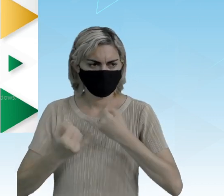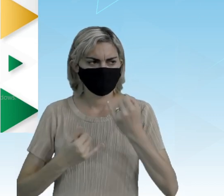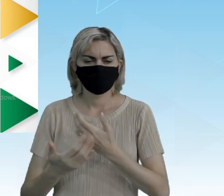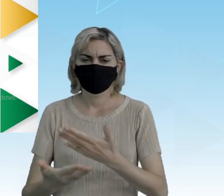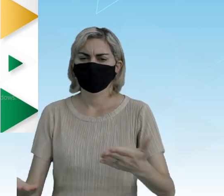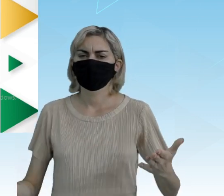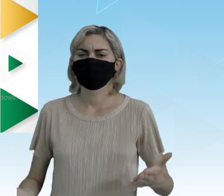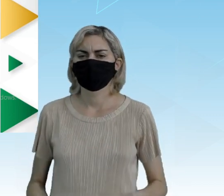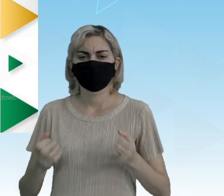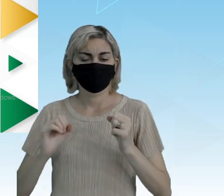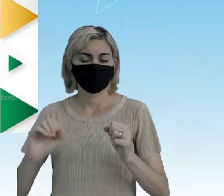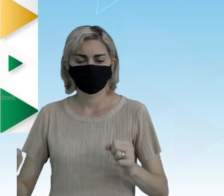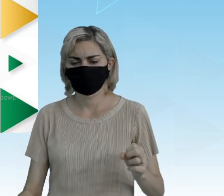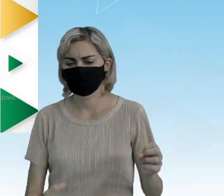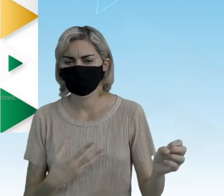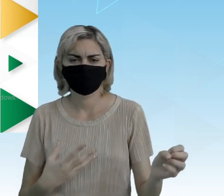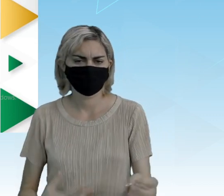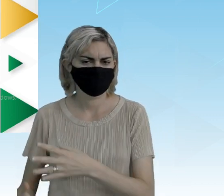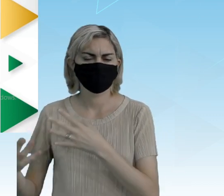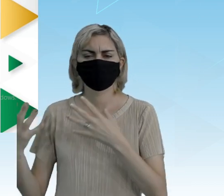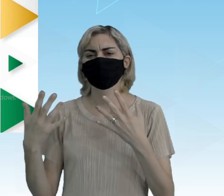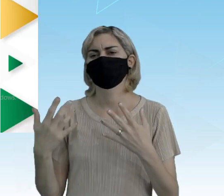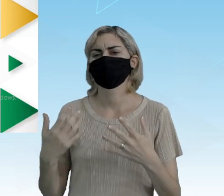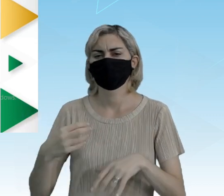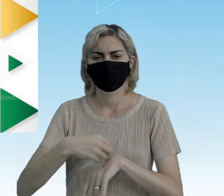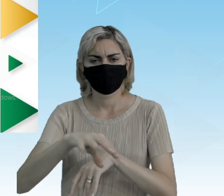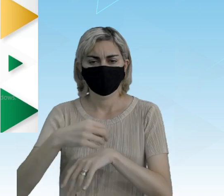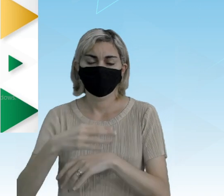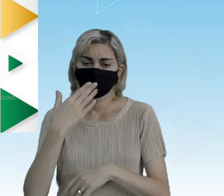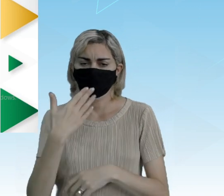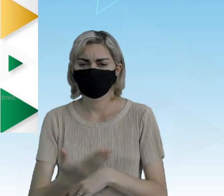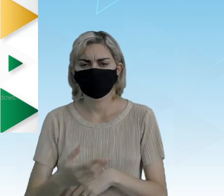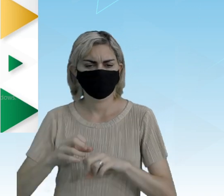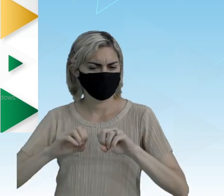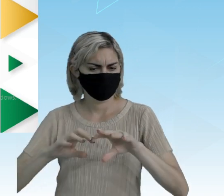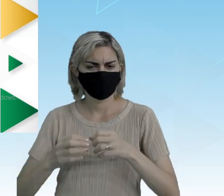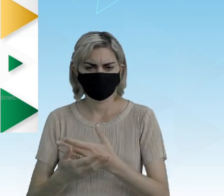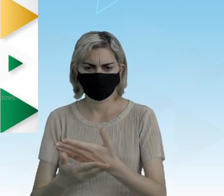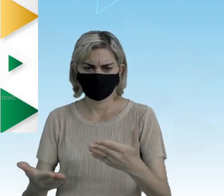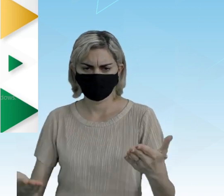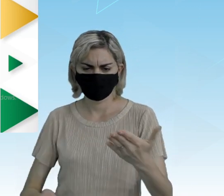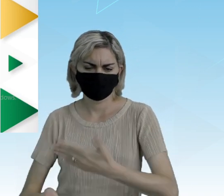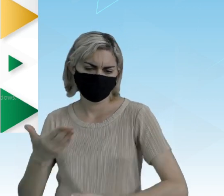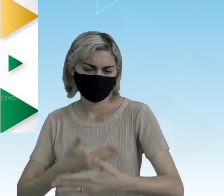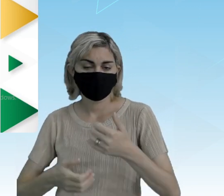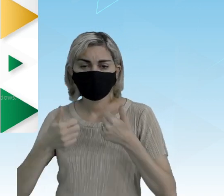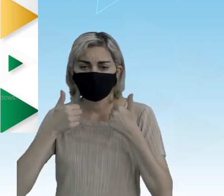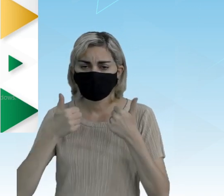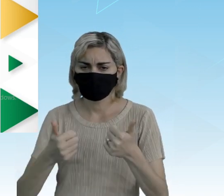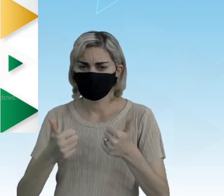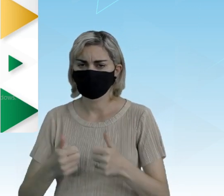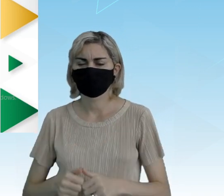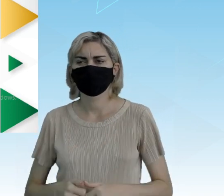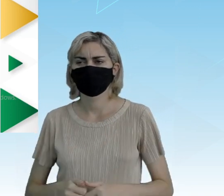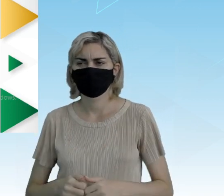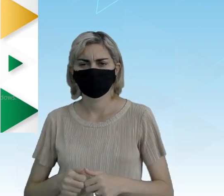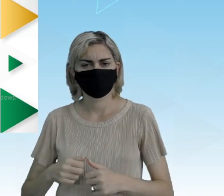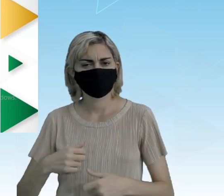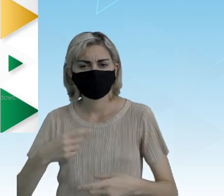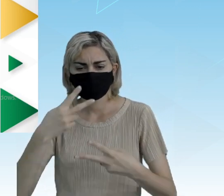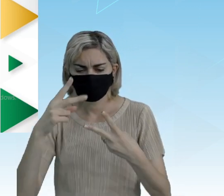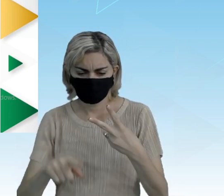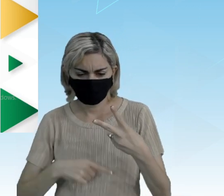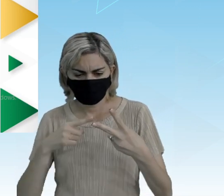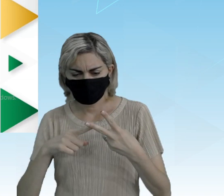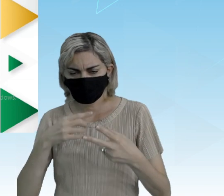agora, e pode ser nova, vocês podem até pedir para ele ensinar para vocês, e essa troca vai ser muito boa, tá?